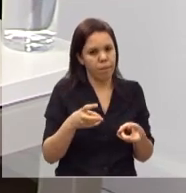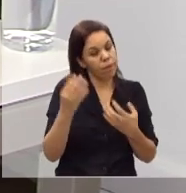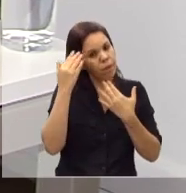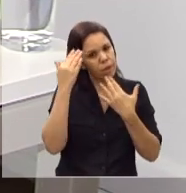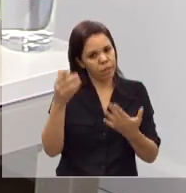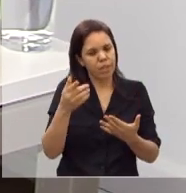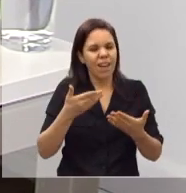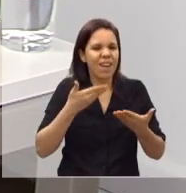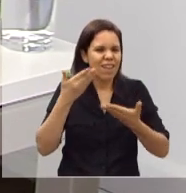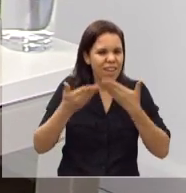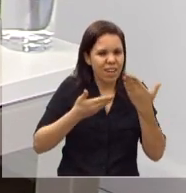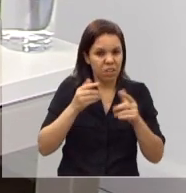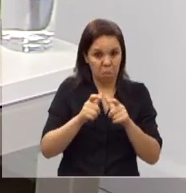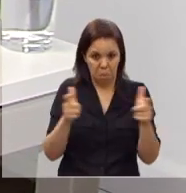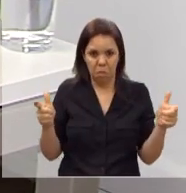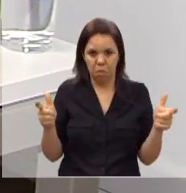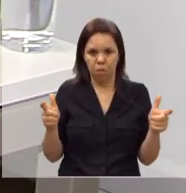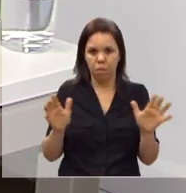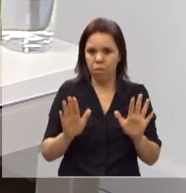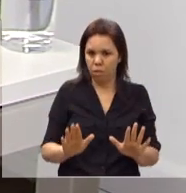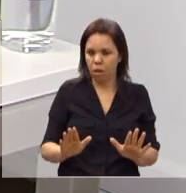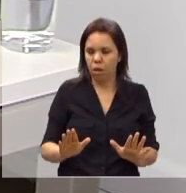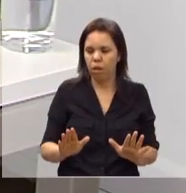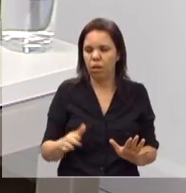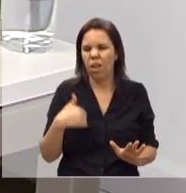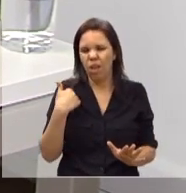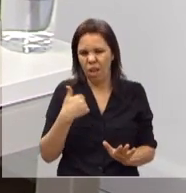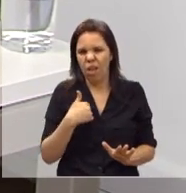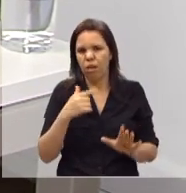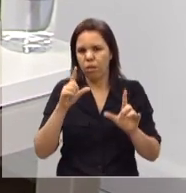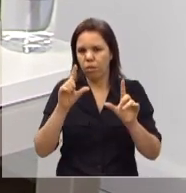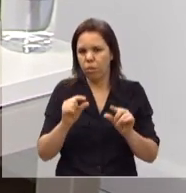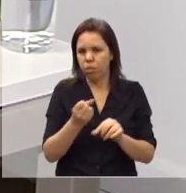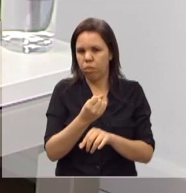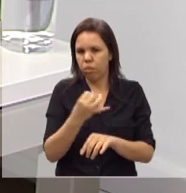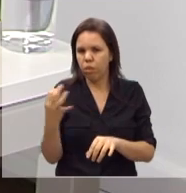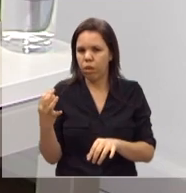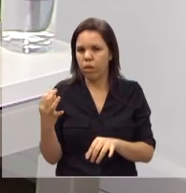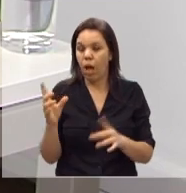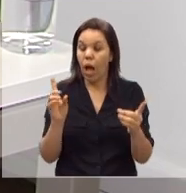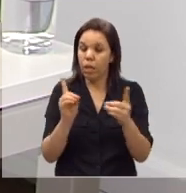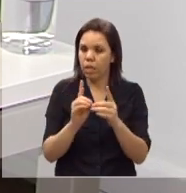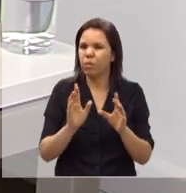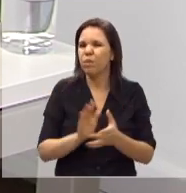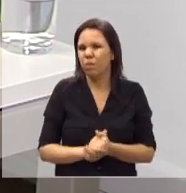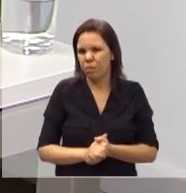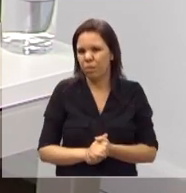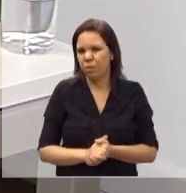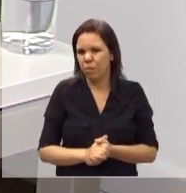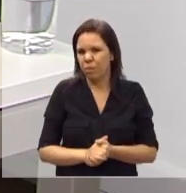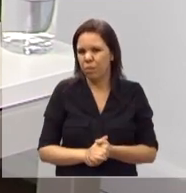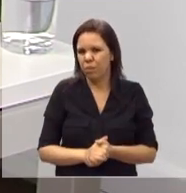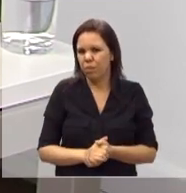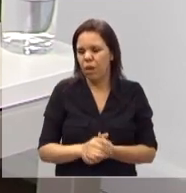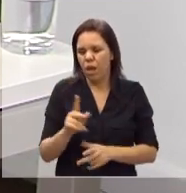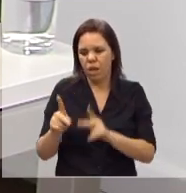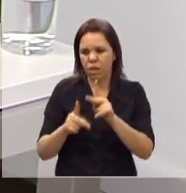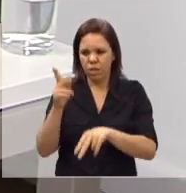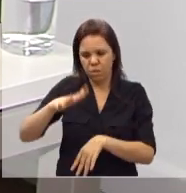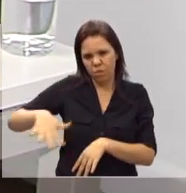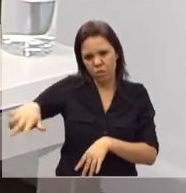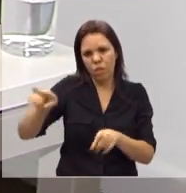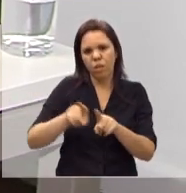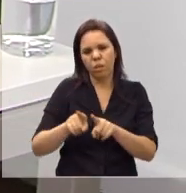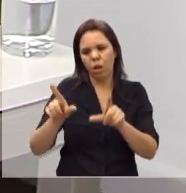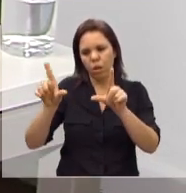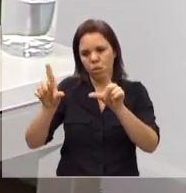agradeço o elogio que aumentou, mas eu até diminuí a quantidade de atendimento, porque a própria população, na verdade,